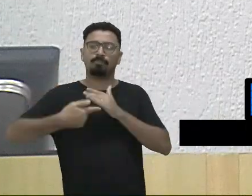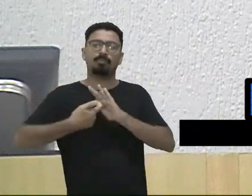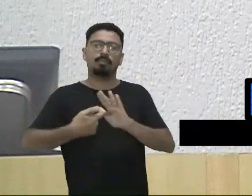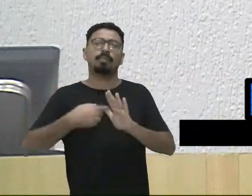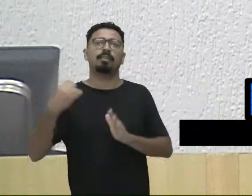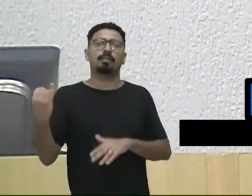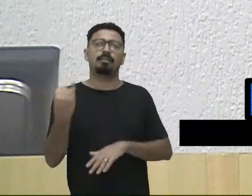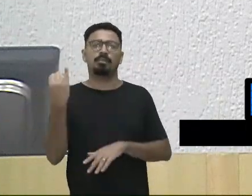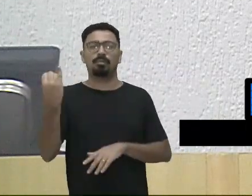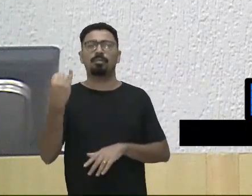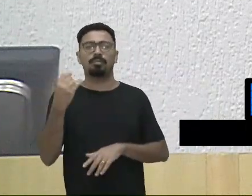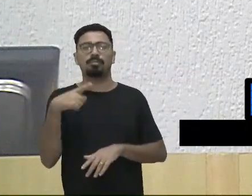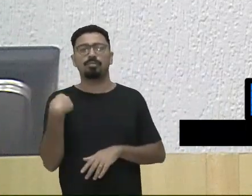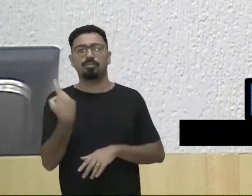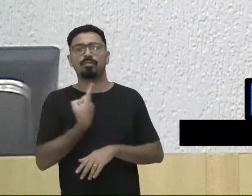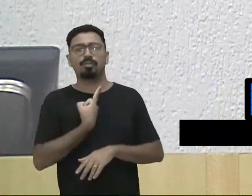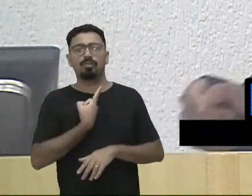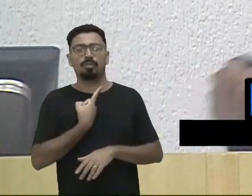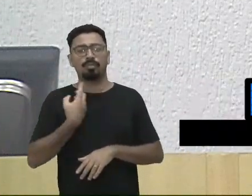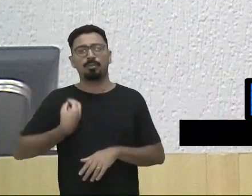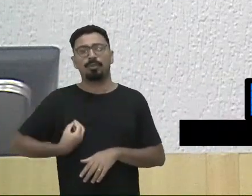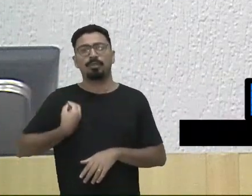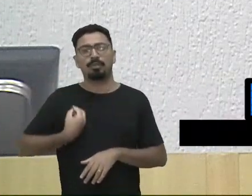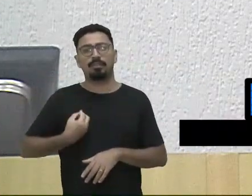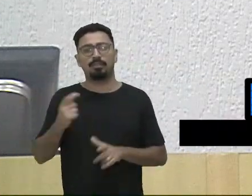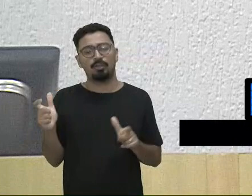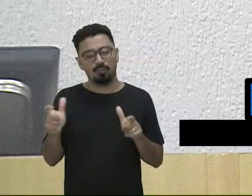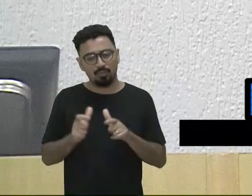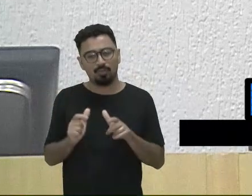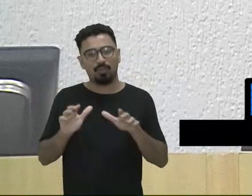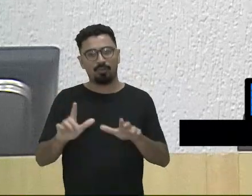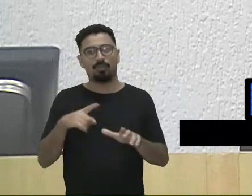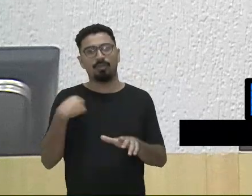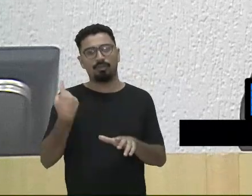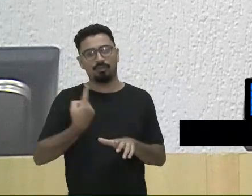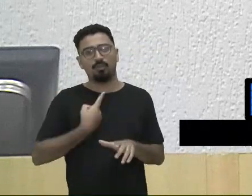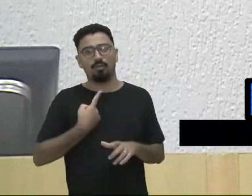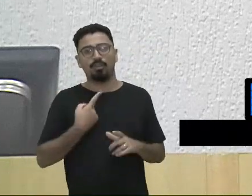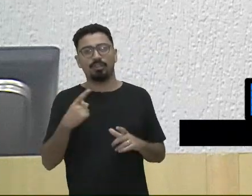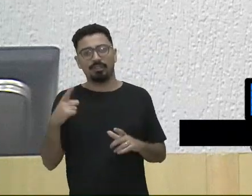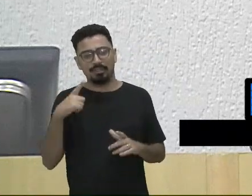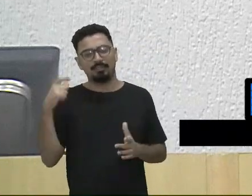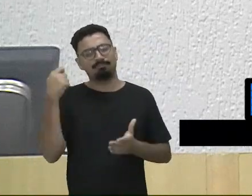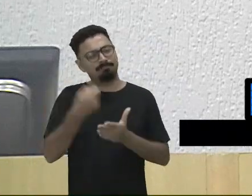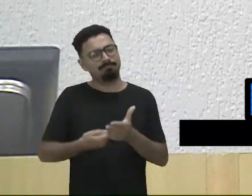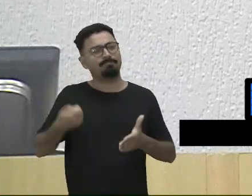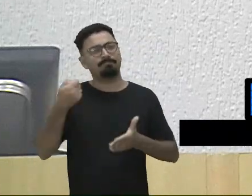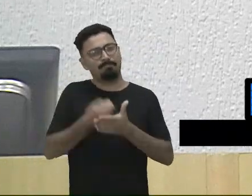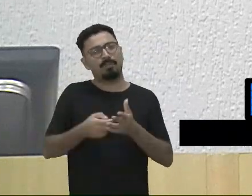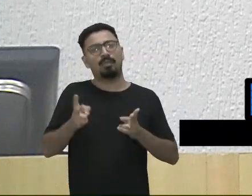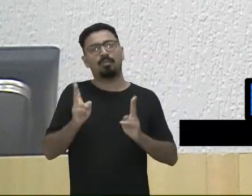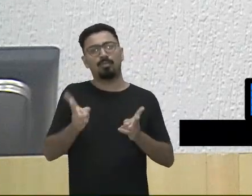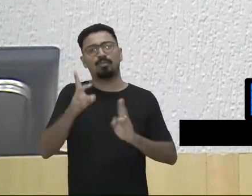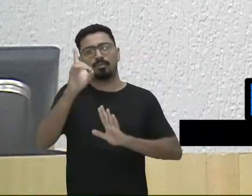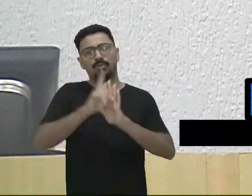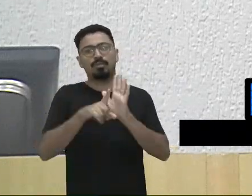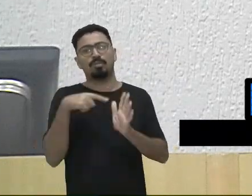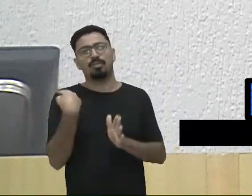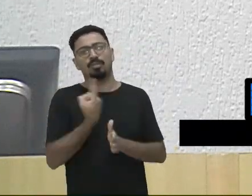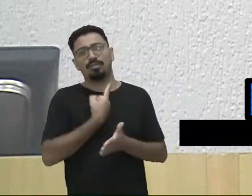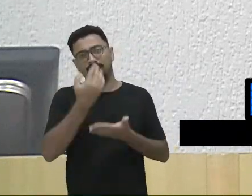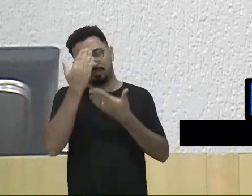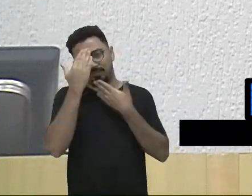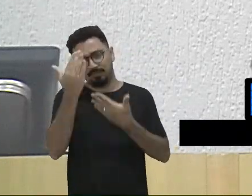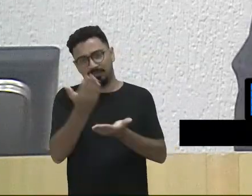de, não das omissões, mas das presenças. Somos poucos, mas fazemos bastante barulho, lutamos e vamos continuar lutando pelos nossos direitos. Muito